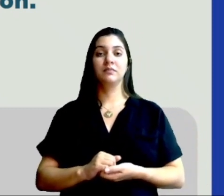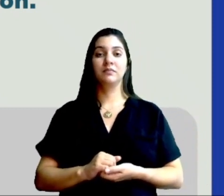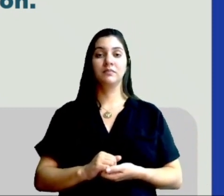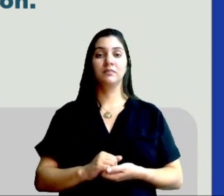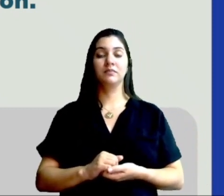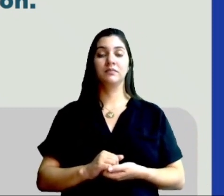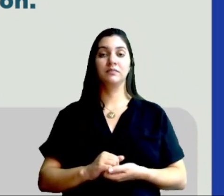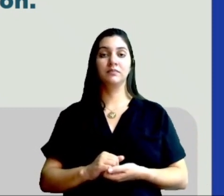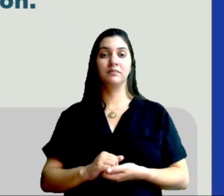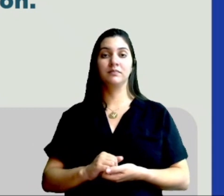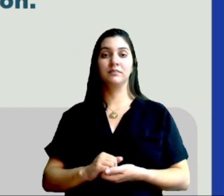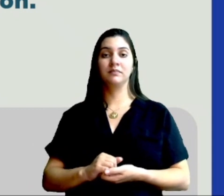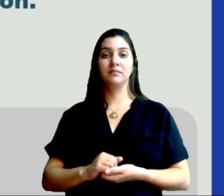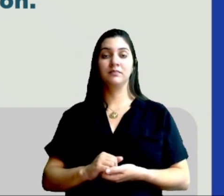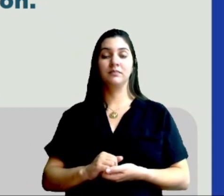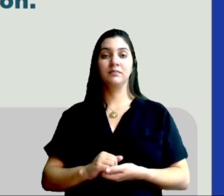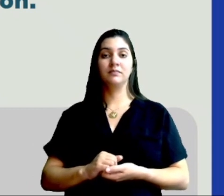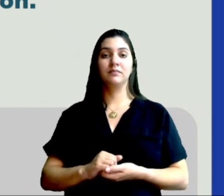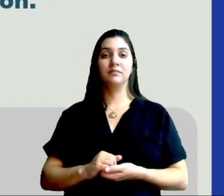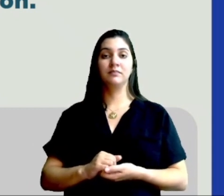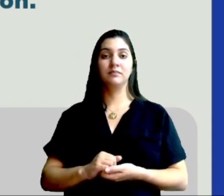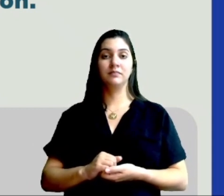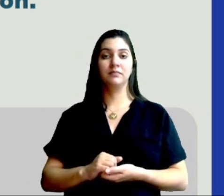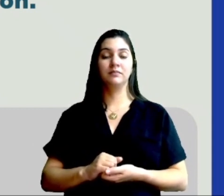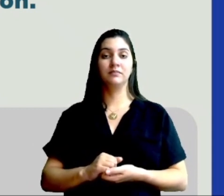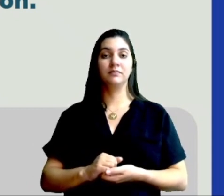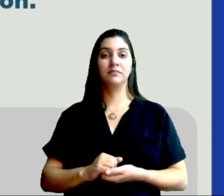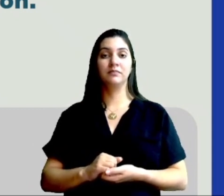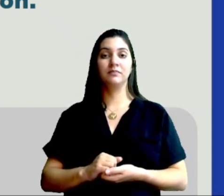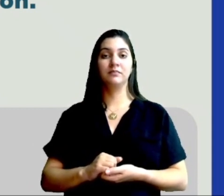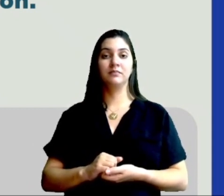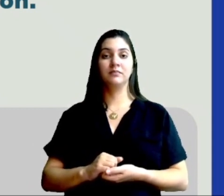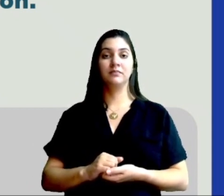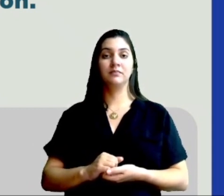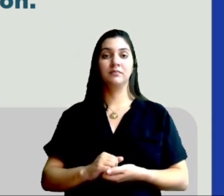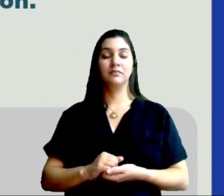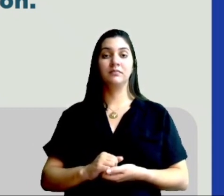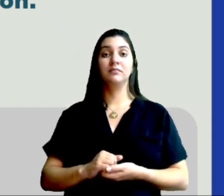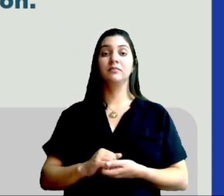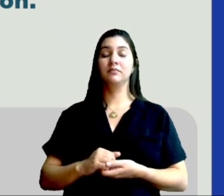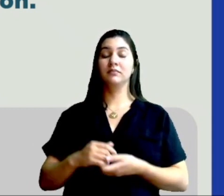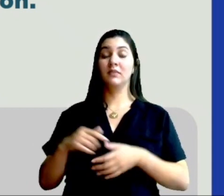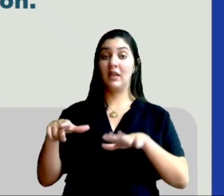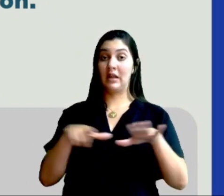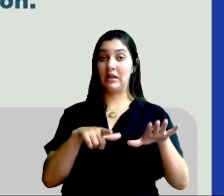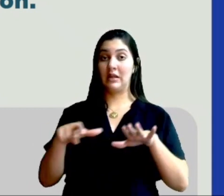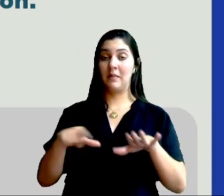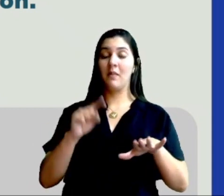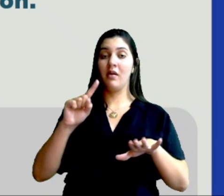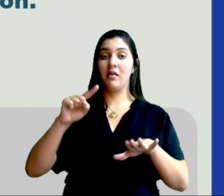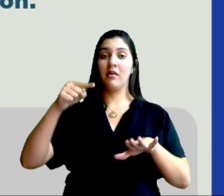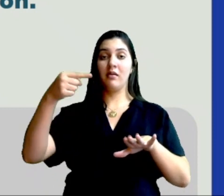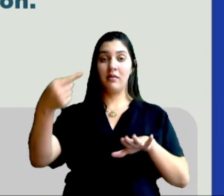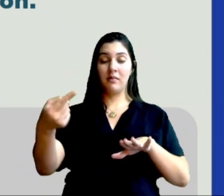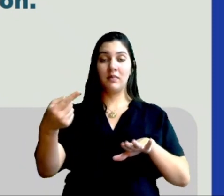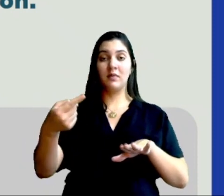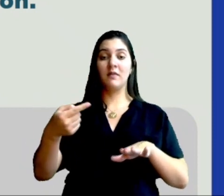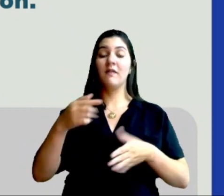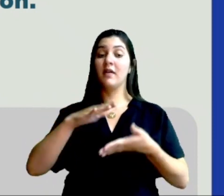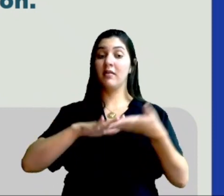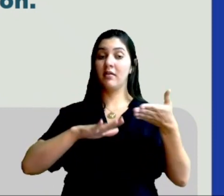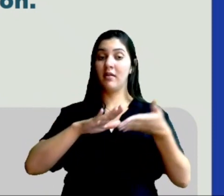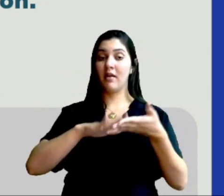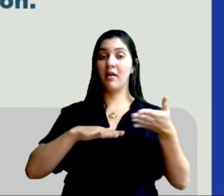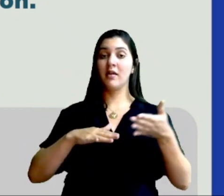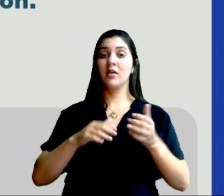Para entonces habrá reparado la avería. Na semana que vem, ele vai sair